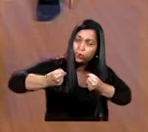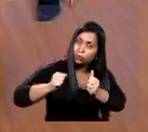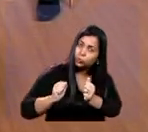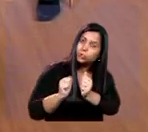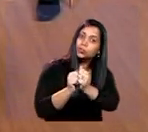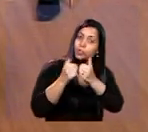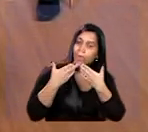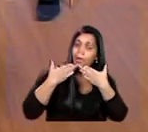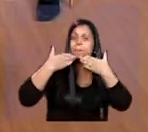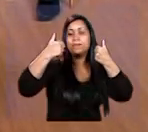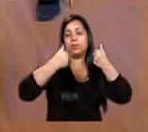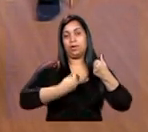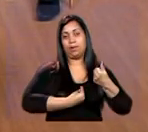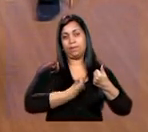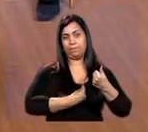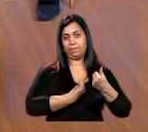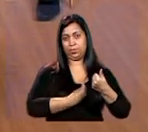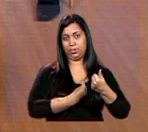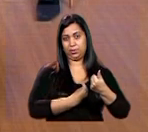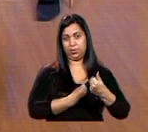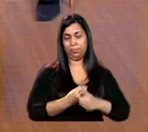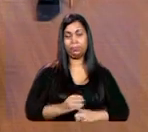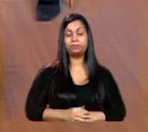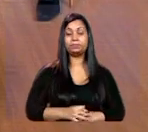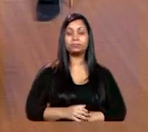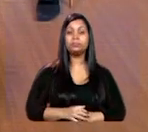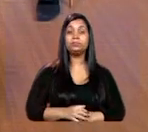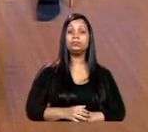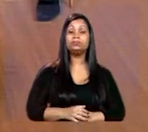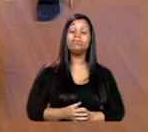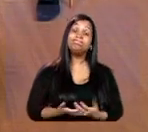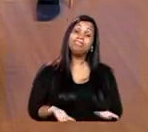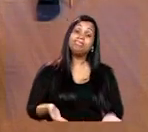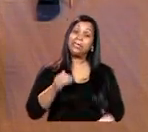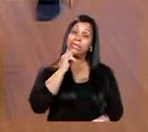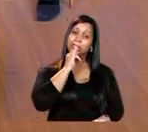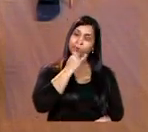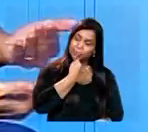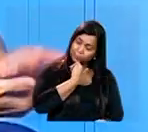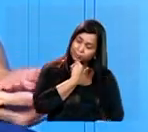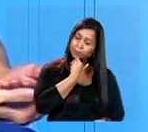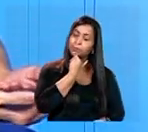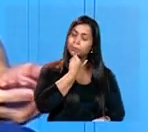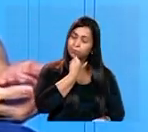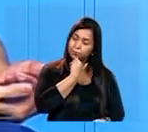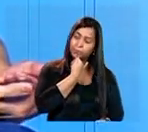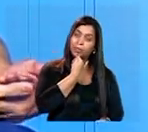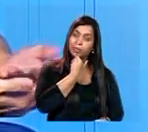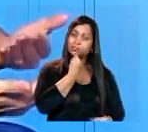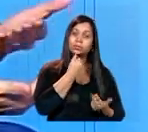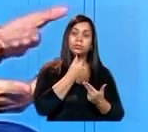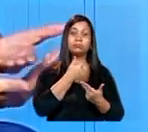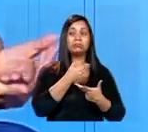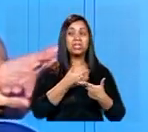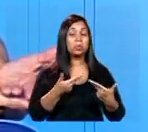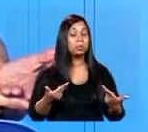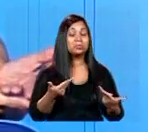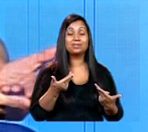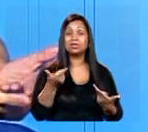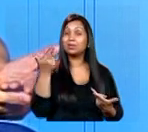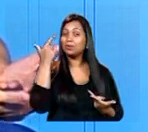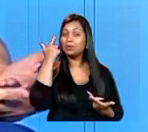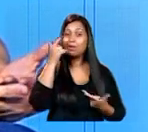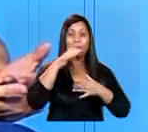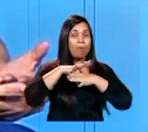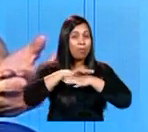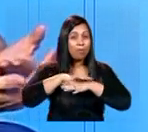fazer um esforço único para o melhor do paciente. Então essa abordagem é feita. Infelizmente, nós temos casos que são insolúveis